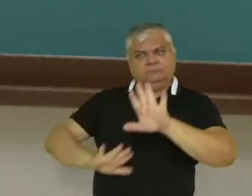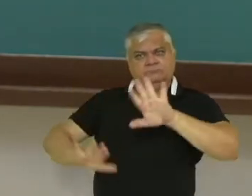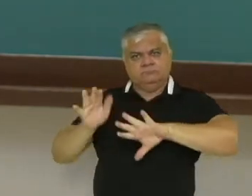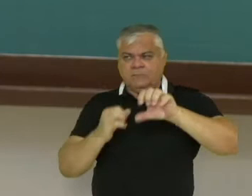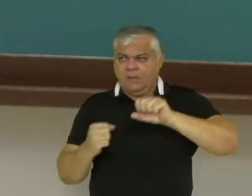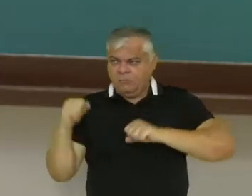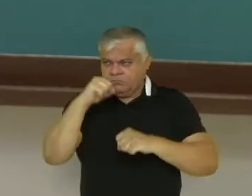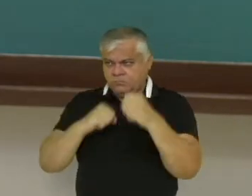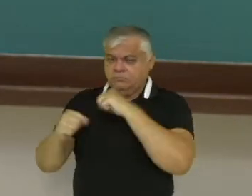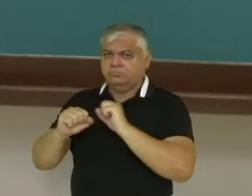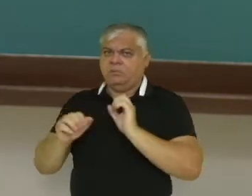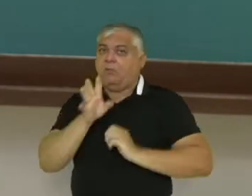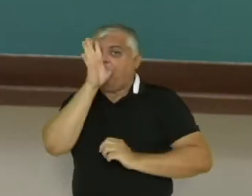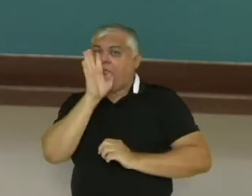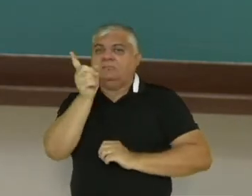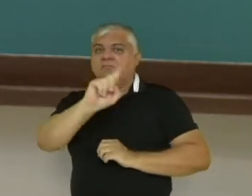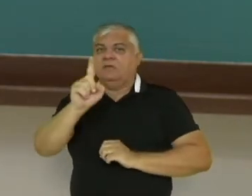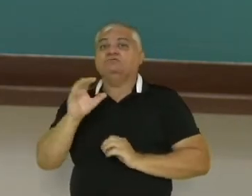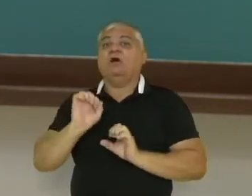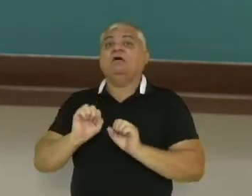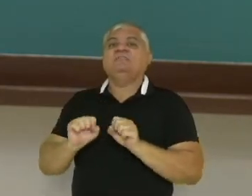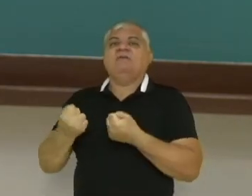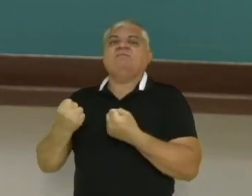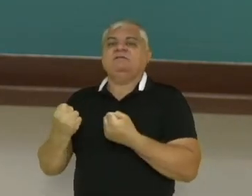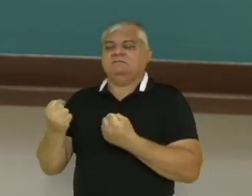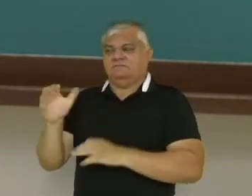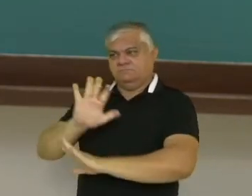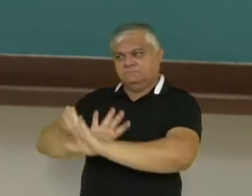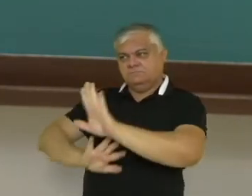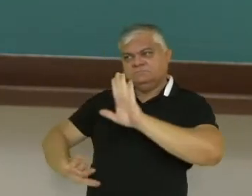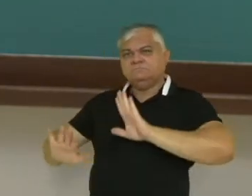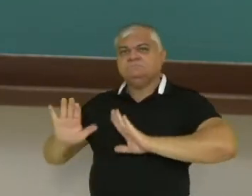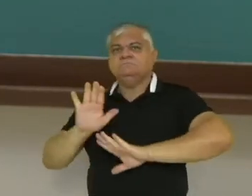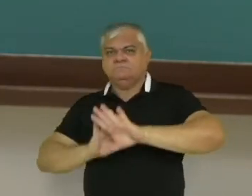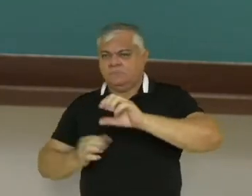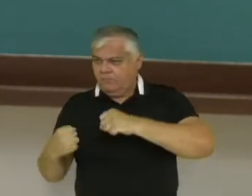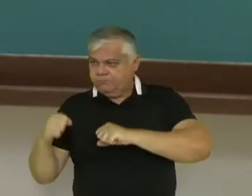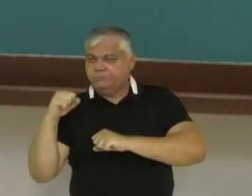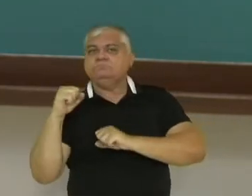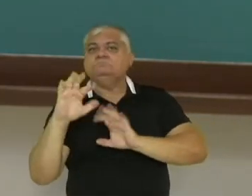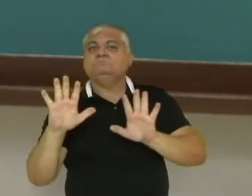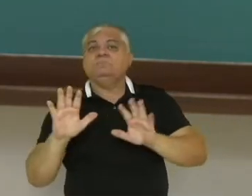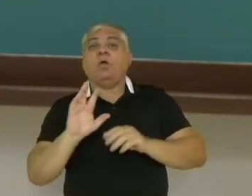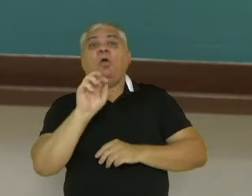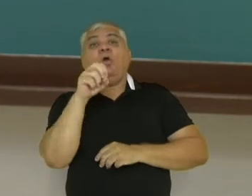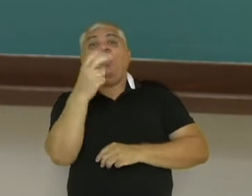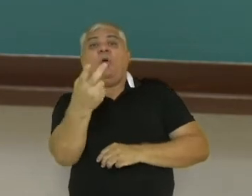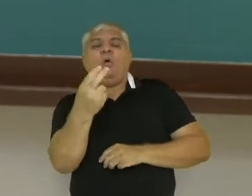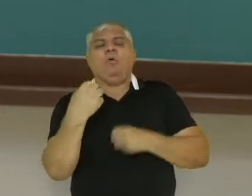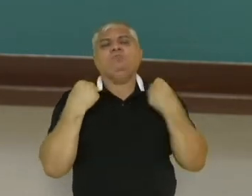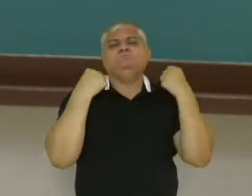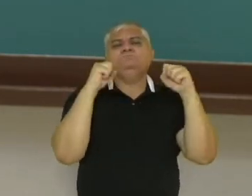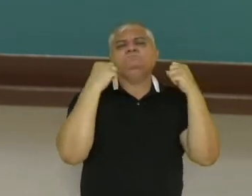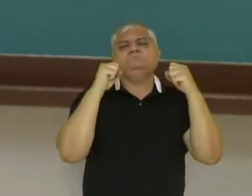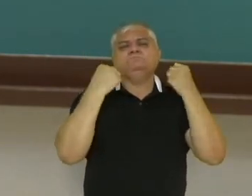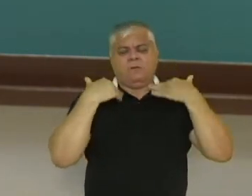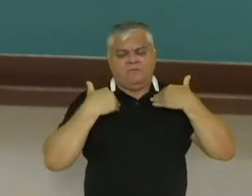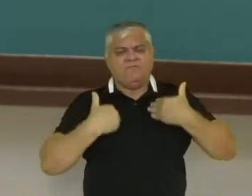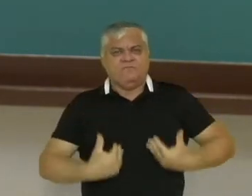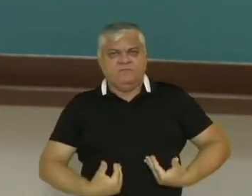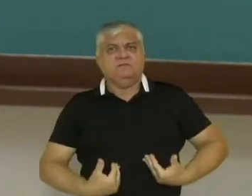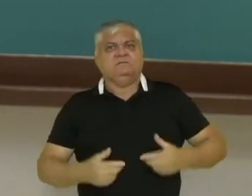brigando aí. E tem gente que faz para ter um bom condicionamento físico, porque a luta dá um bom condicionamento físico,